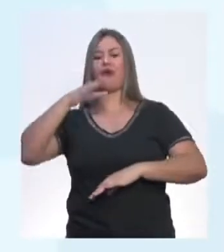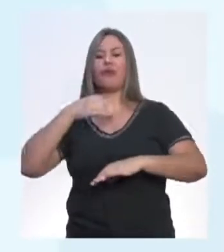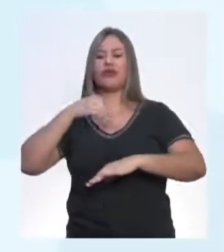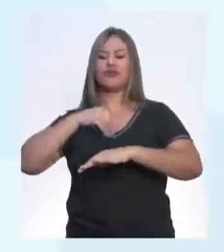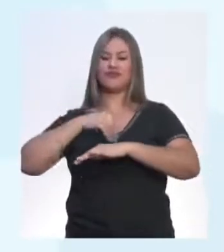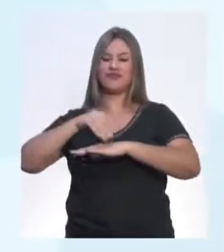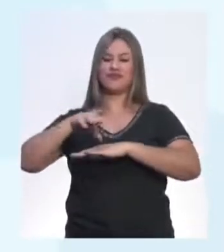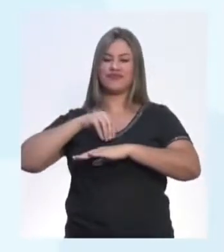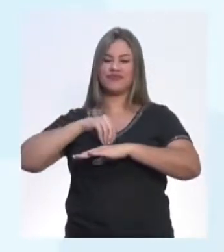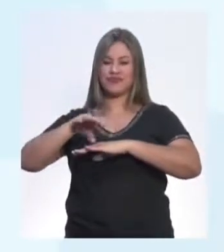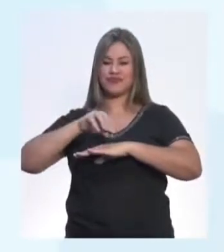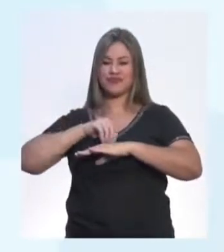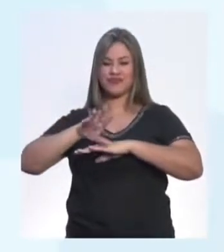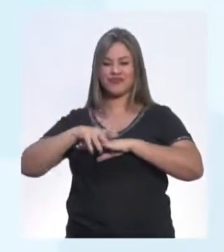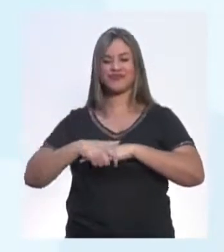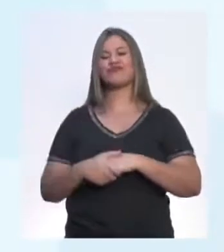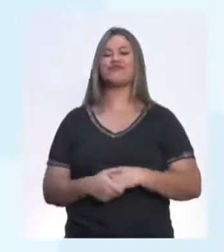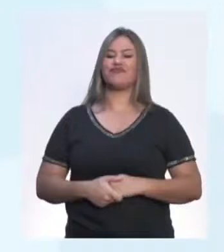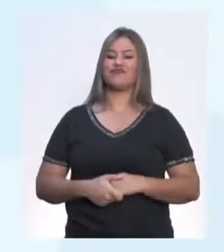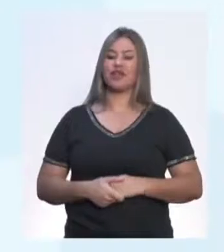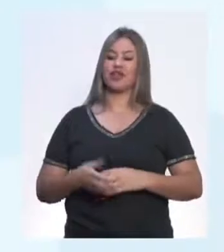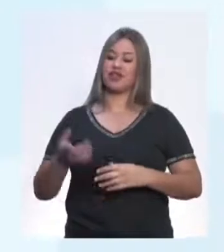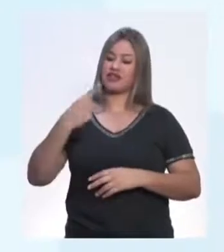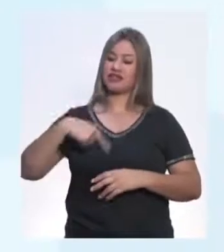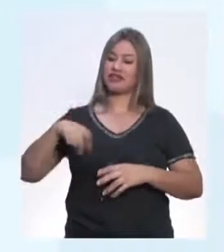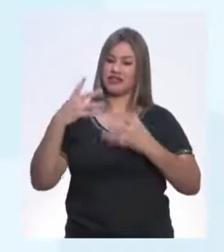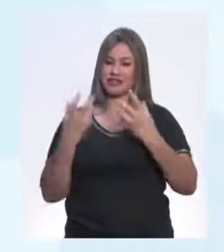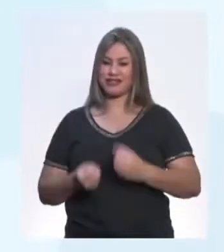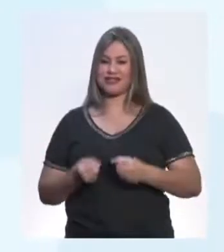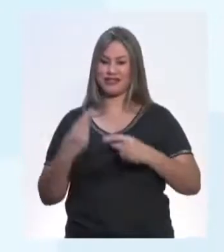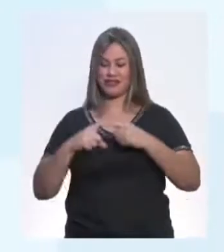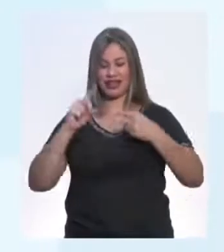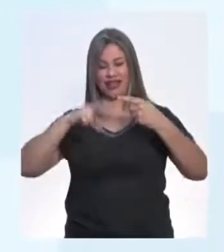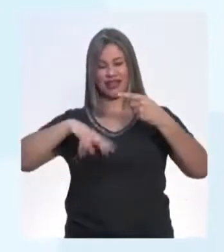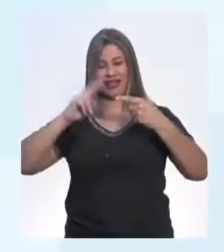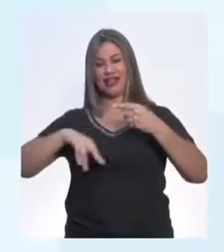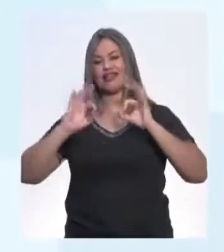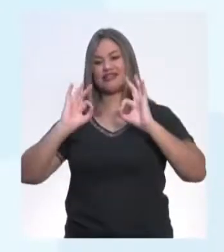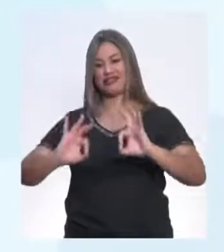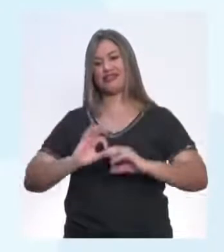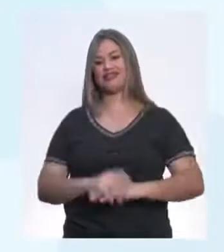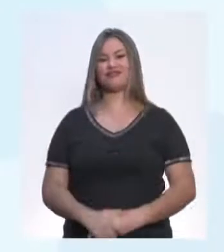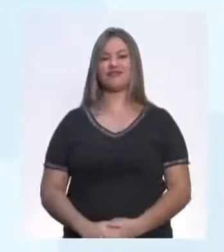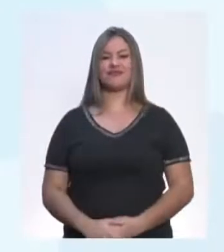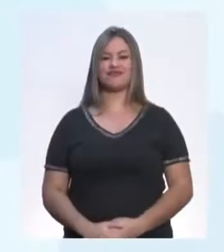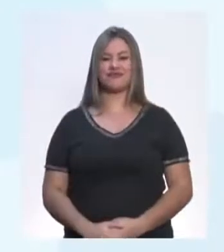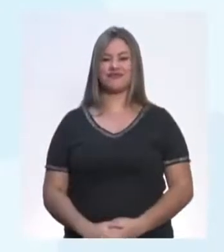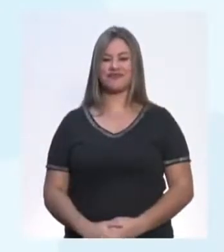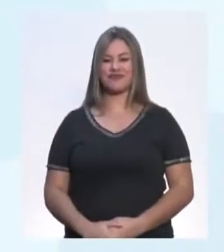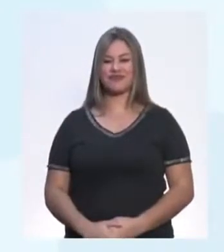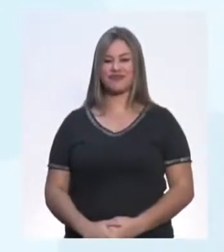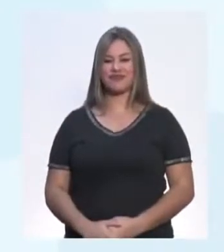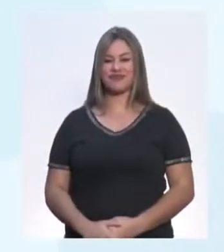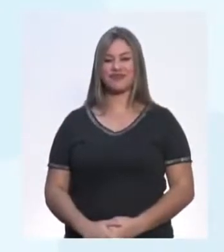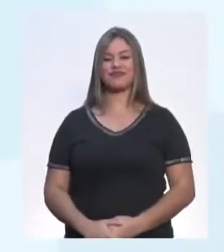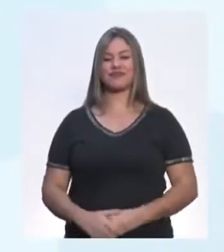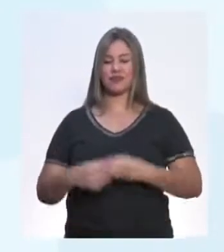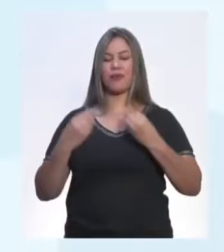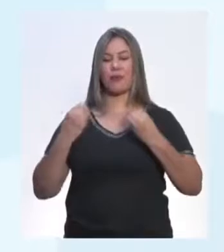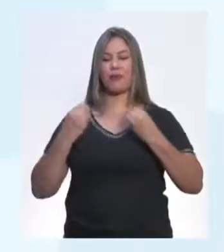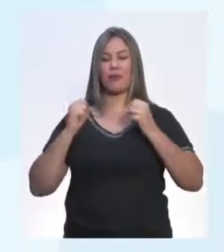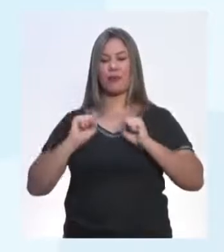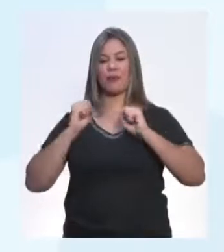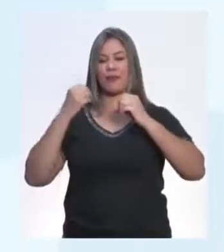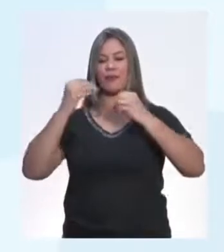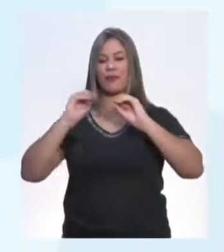lá, né? É sempre muito bem-vindo, porque a gente lê, né? Isso a gente mesmo. lê todas elas. Então coloque lá, é